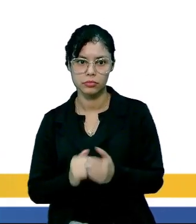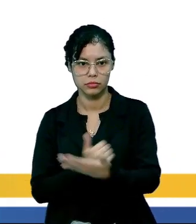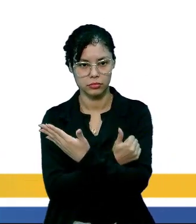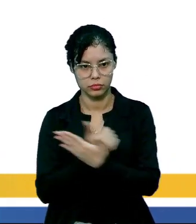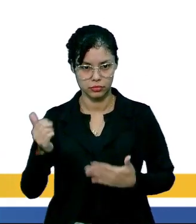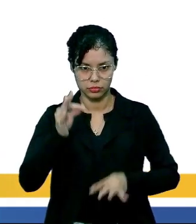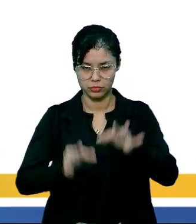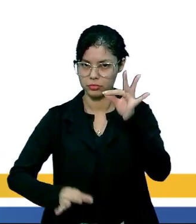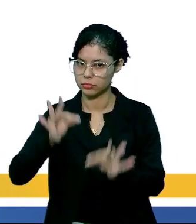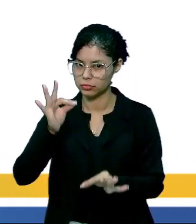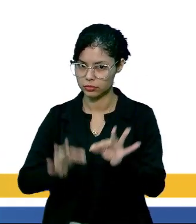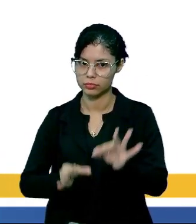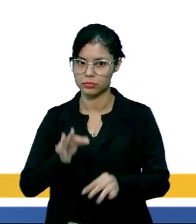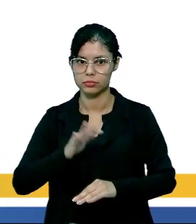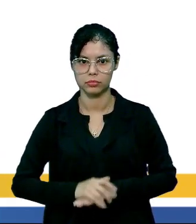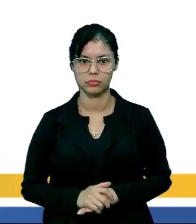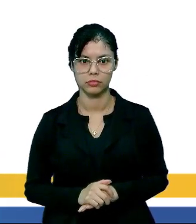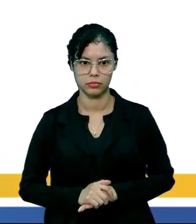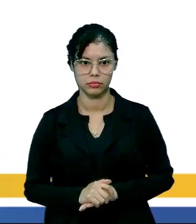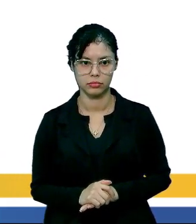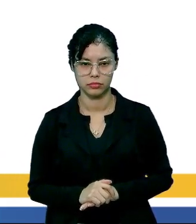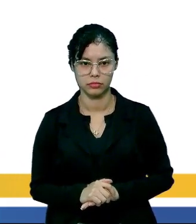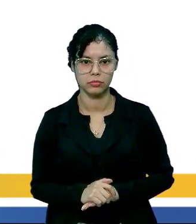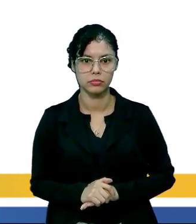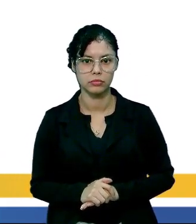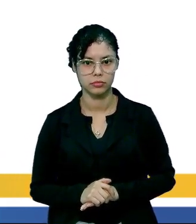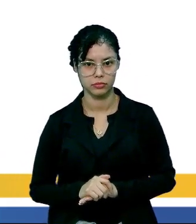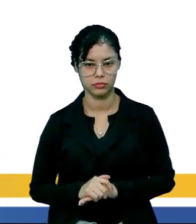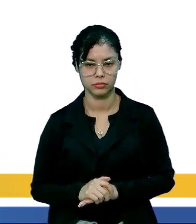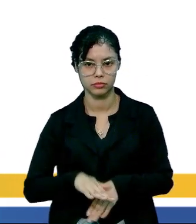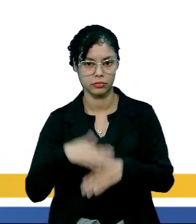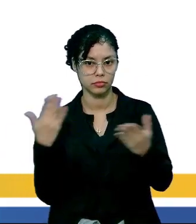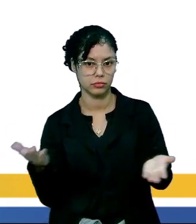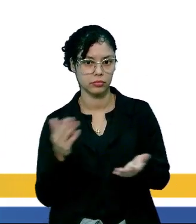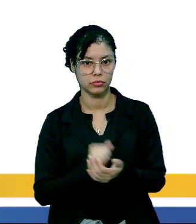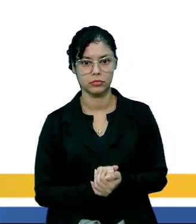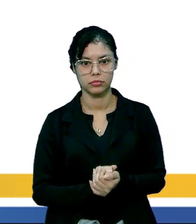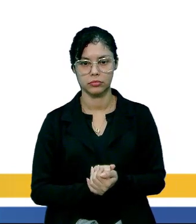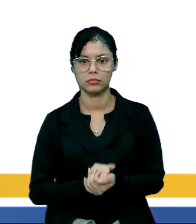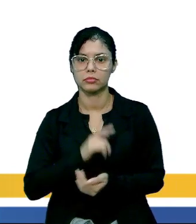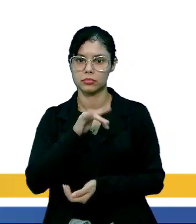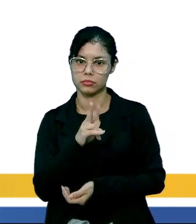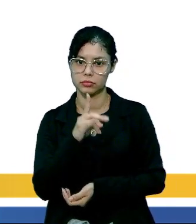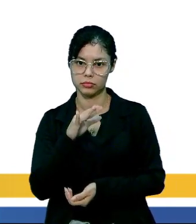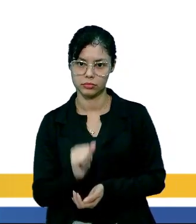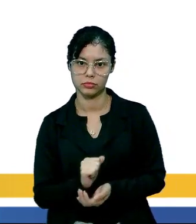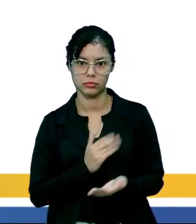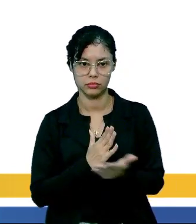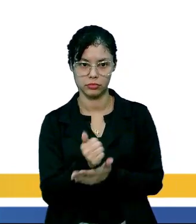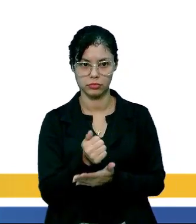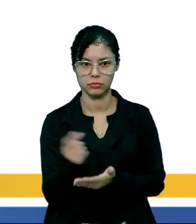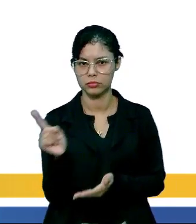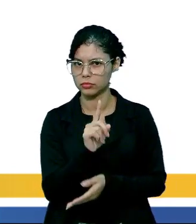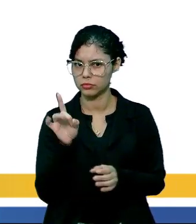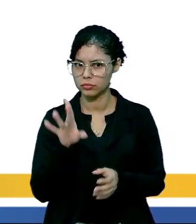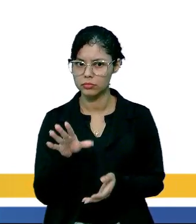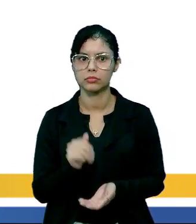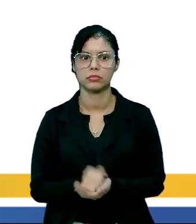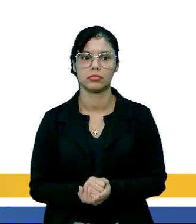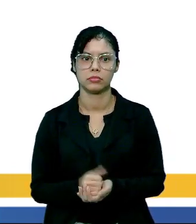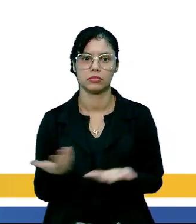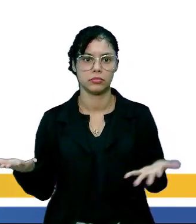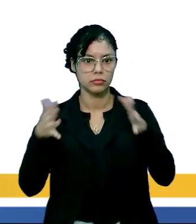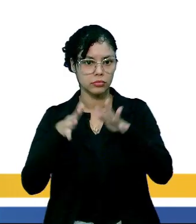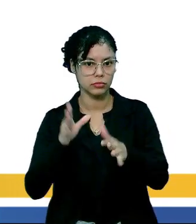sociais podem dar ensejo a ações judiciais por meio das quais o ofendido buscará não